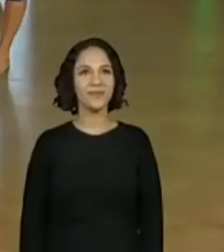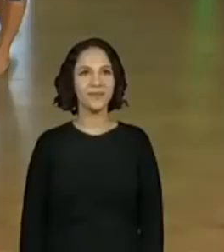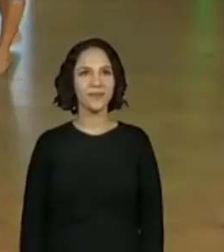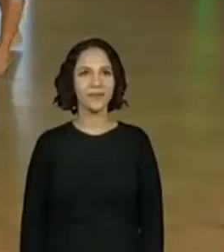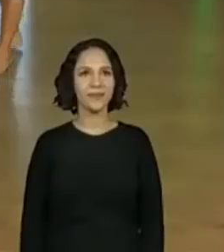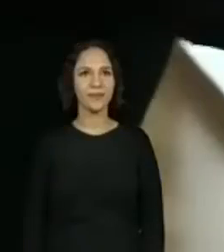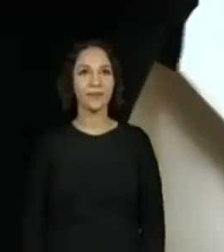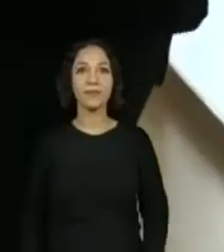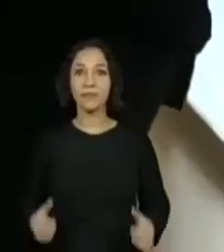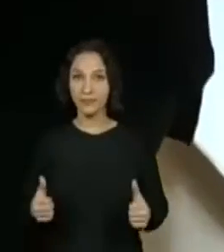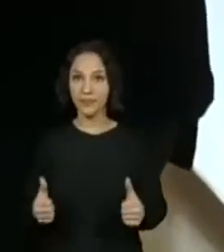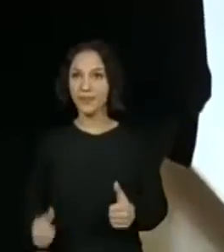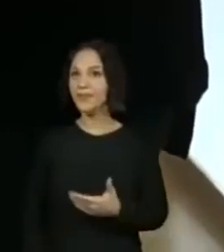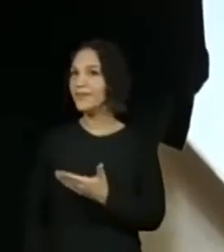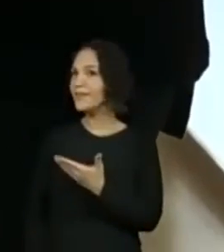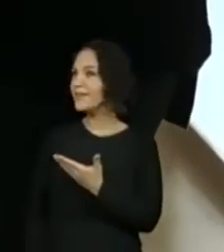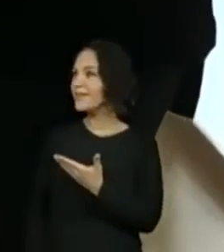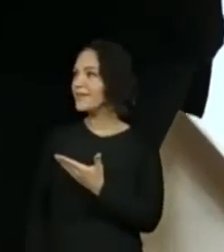Ó.